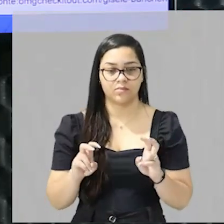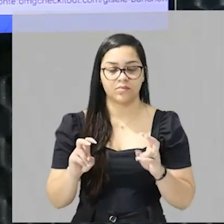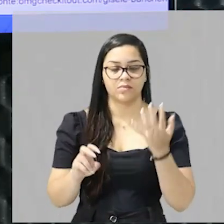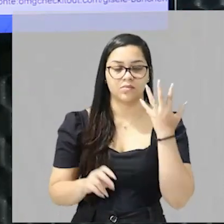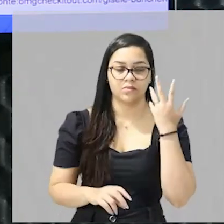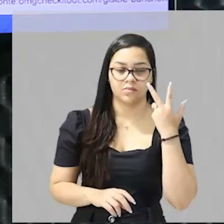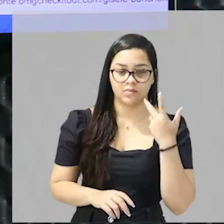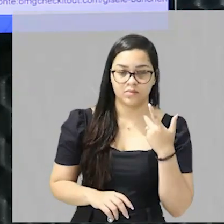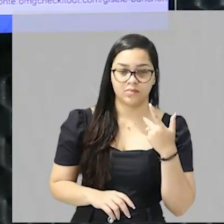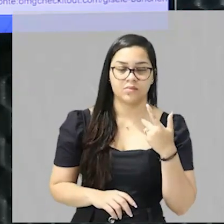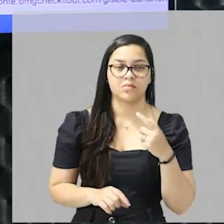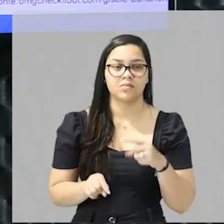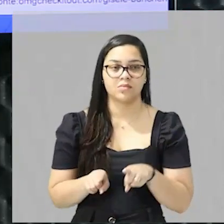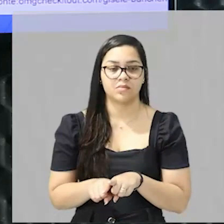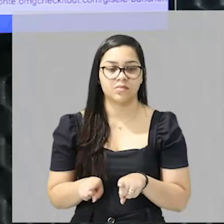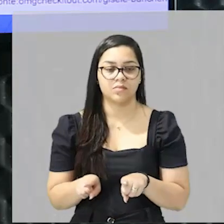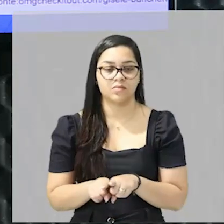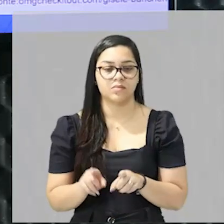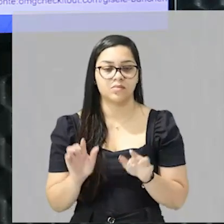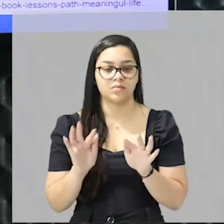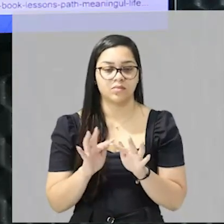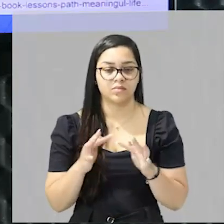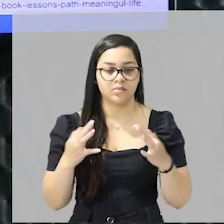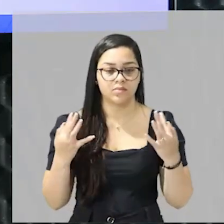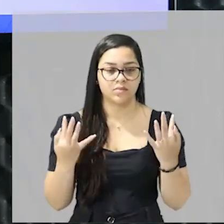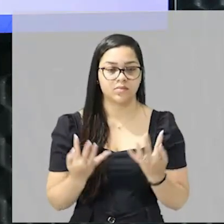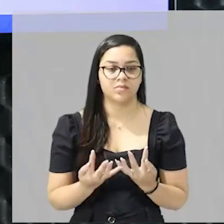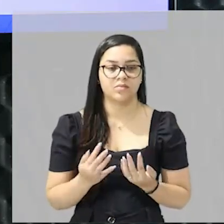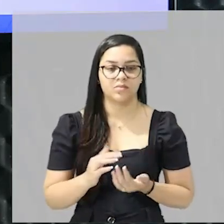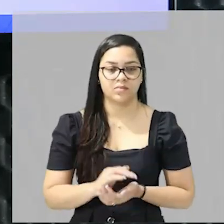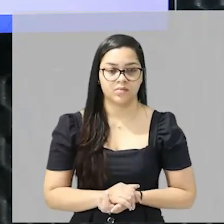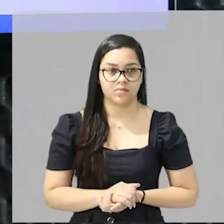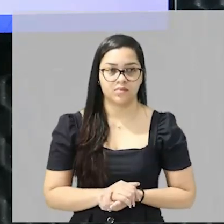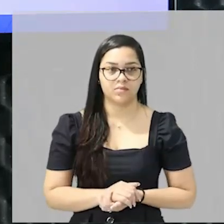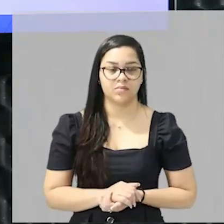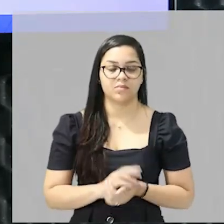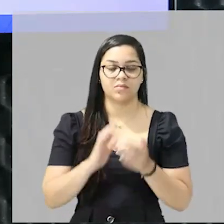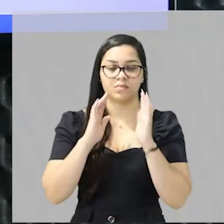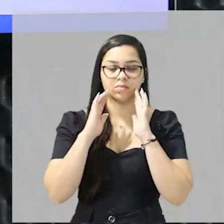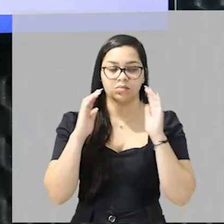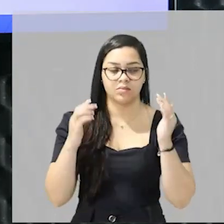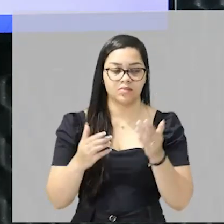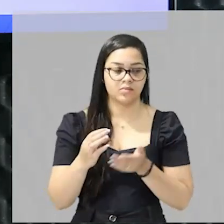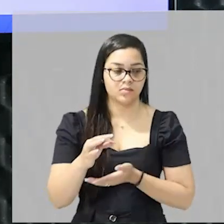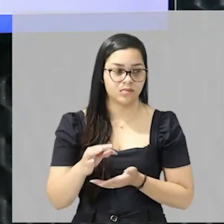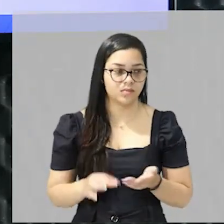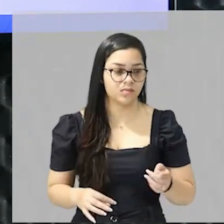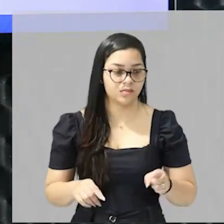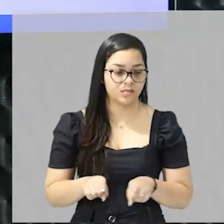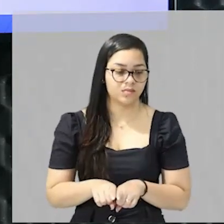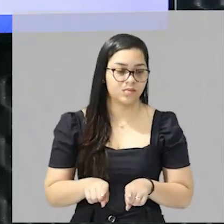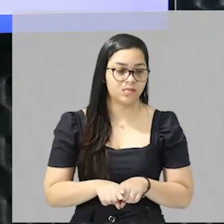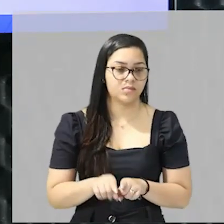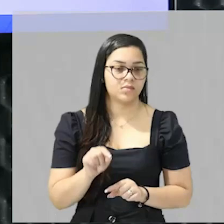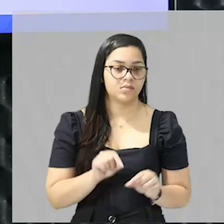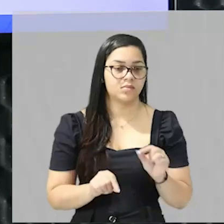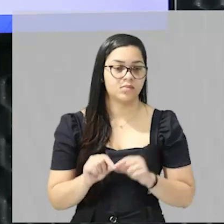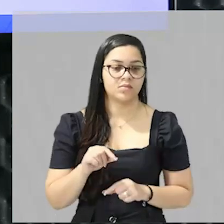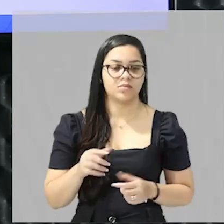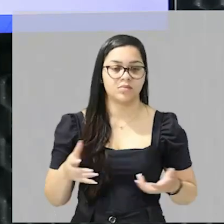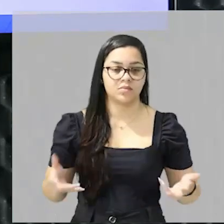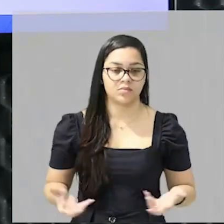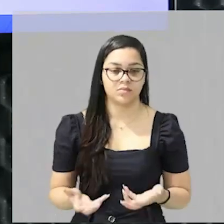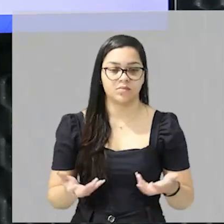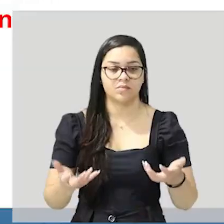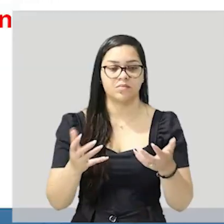da carreira e da família. Então, o foco do texto, o objetivo do texto é você promover